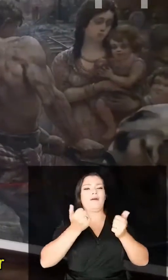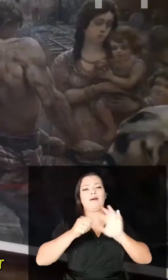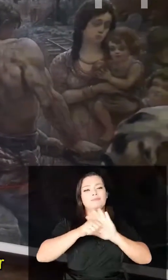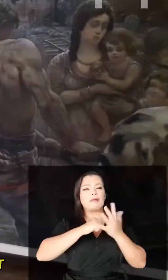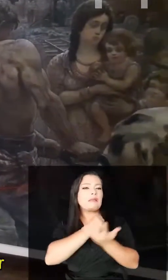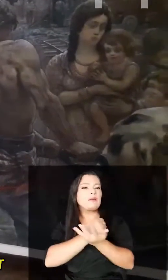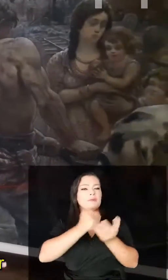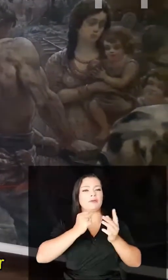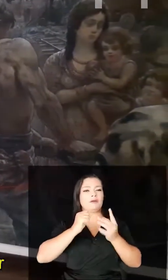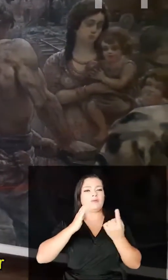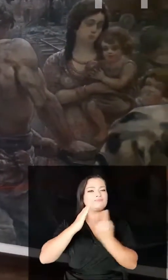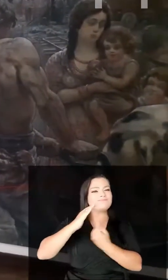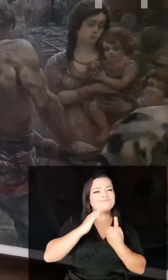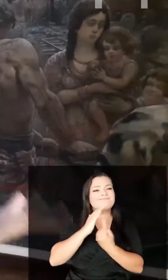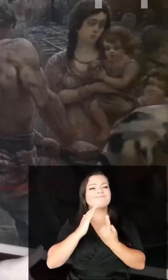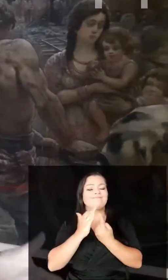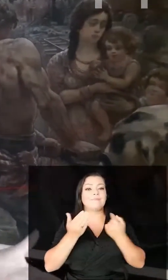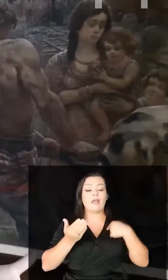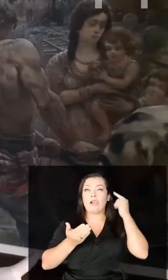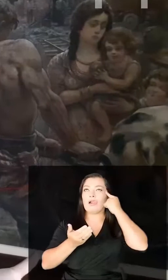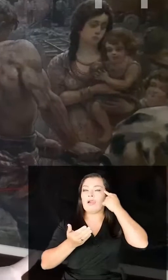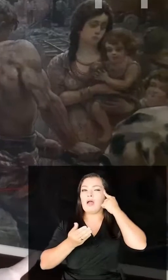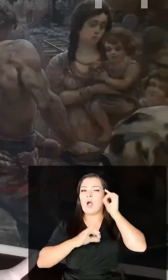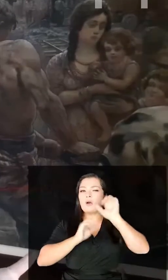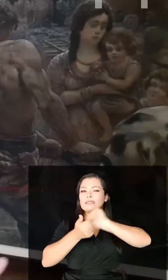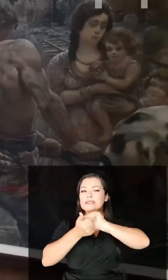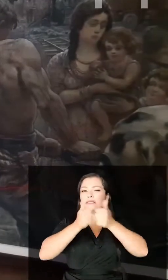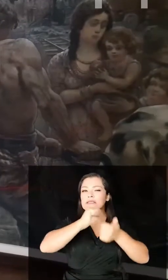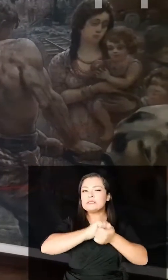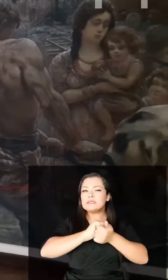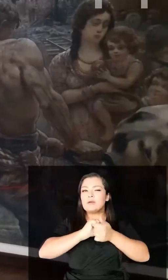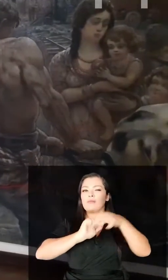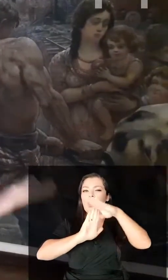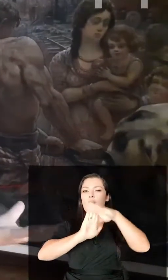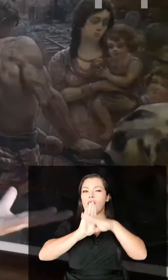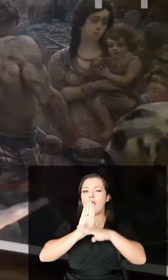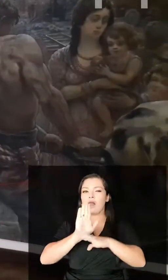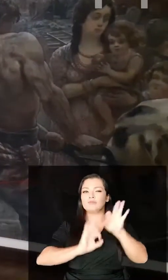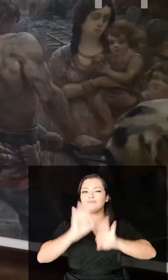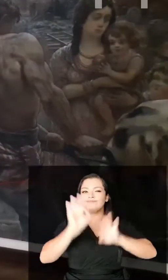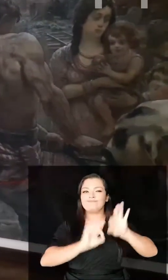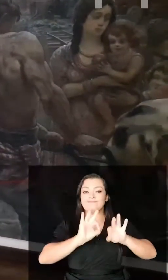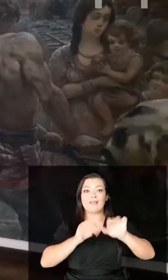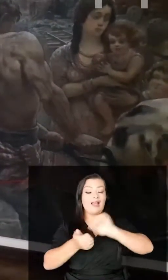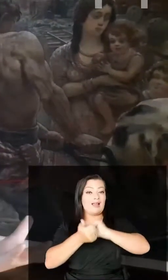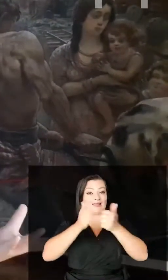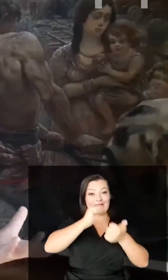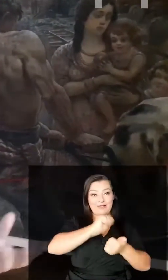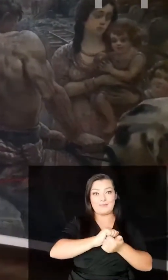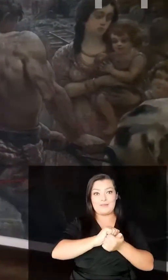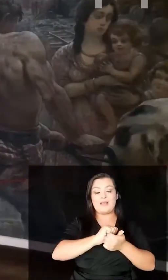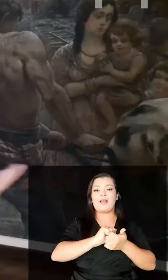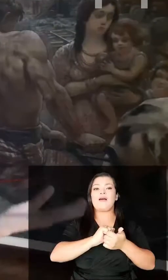social, a gente teve que repensar toda a nossa programação e transformar as atividades que seriam